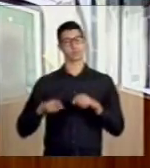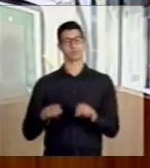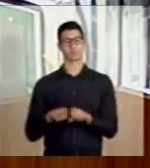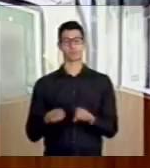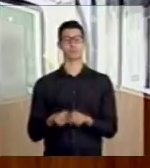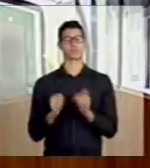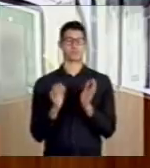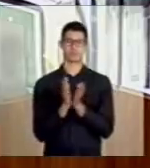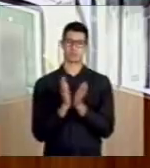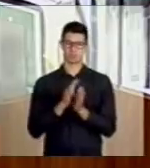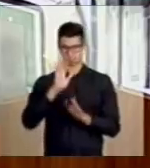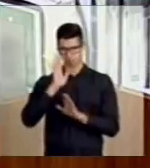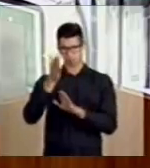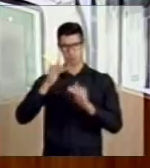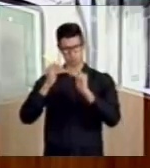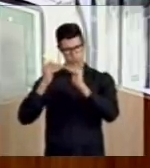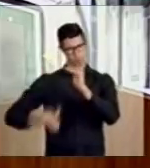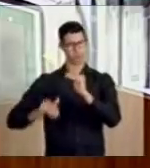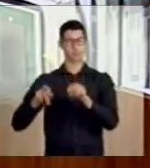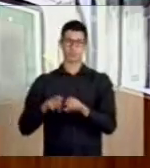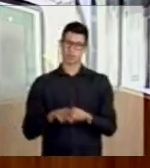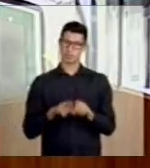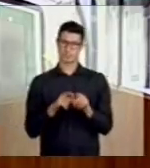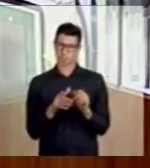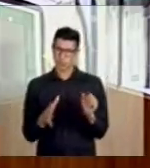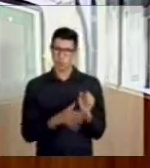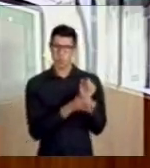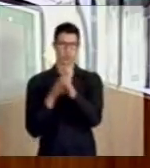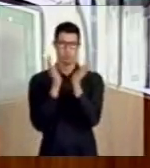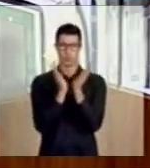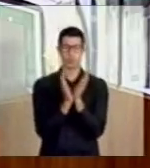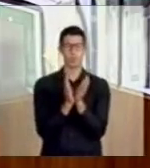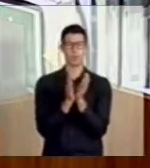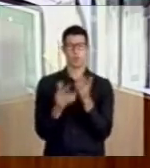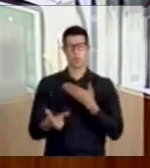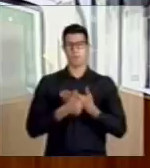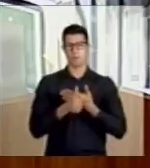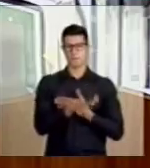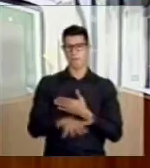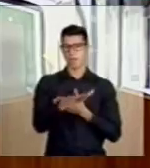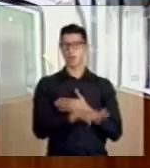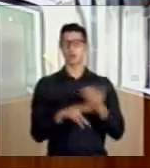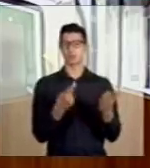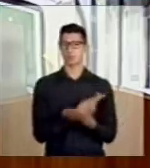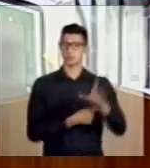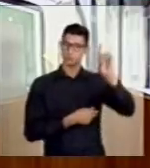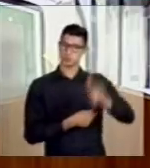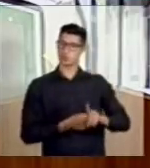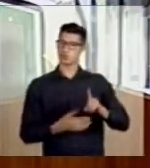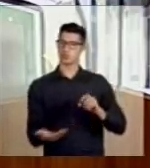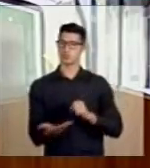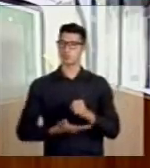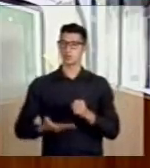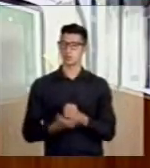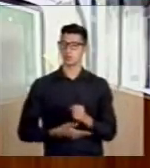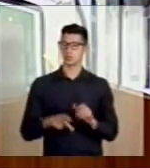dessa questão da função contramajoritária. Disse esse grupo, então: o papel desempenhado pelos direitos fundamentais